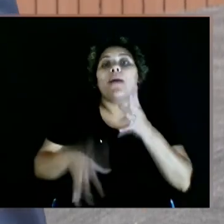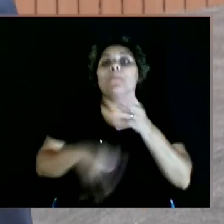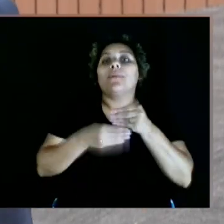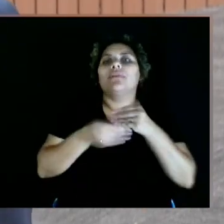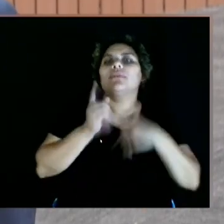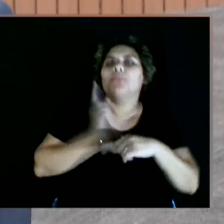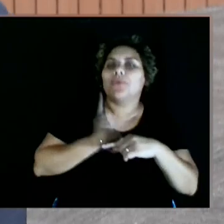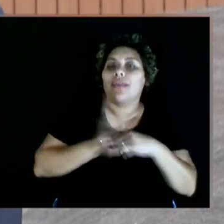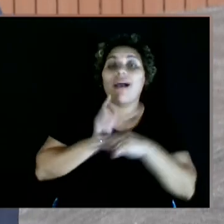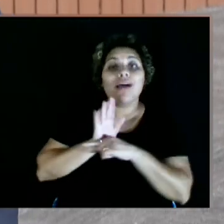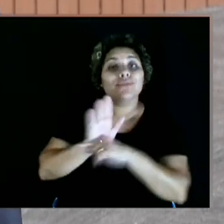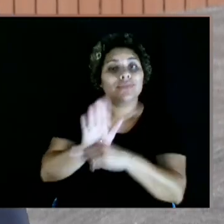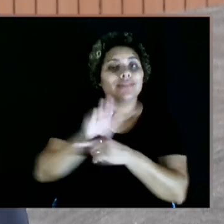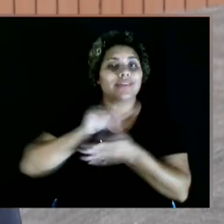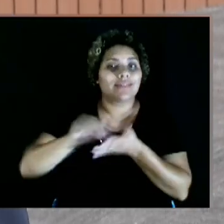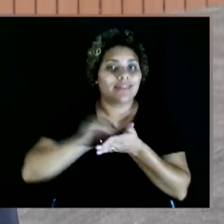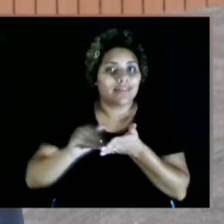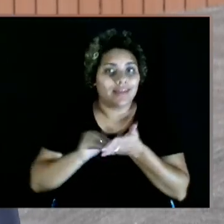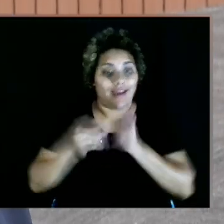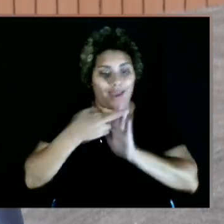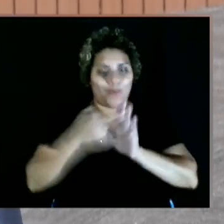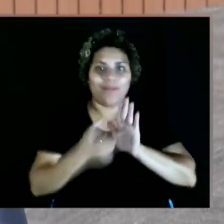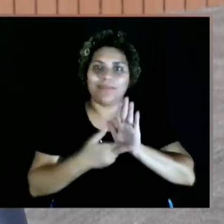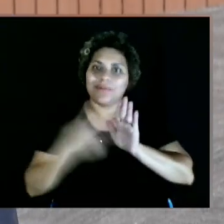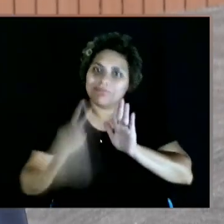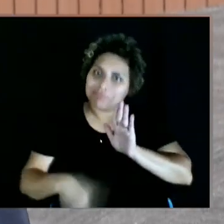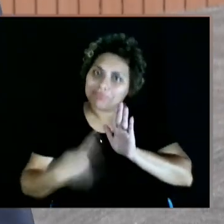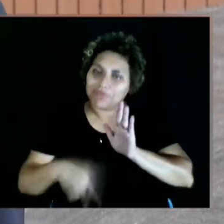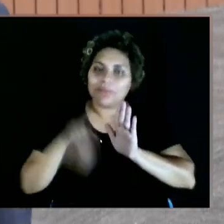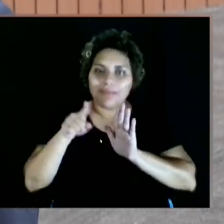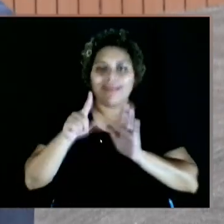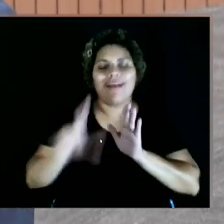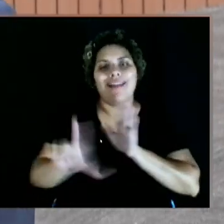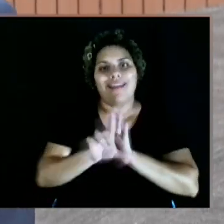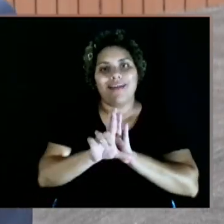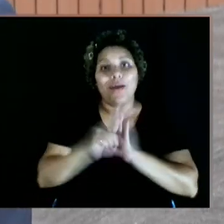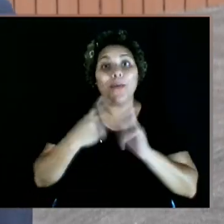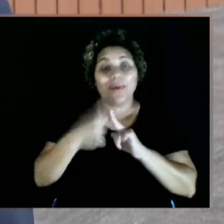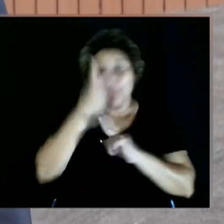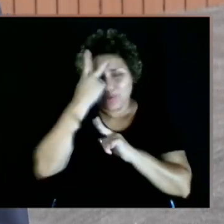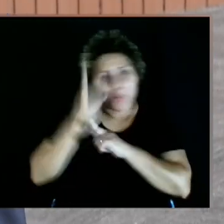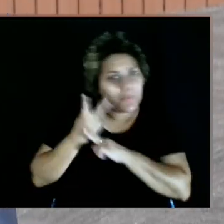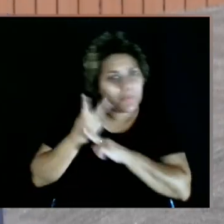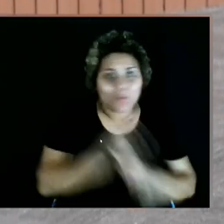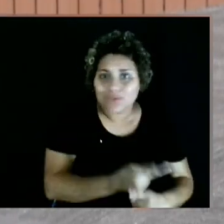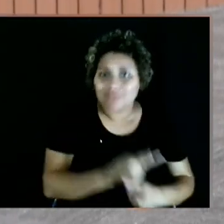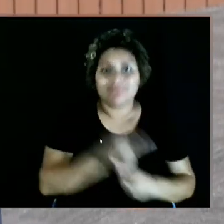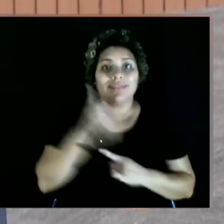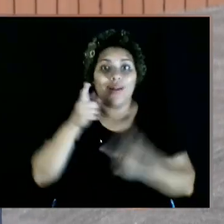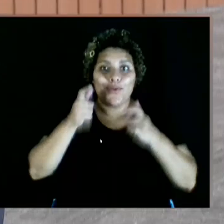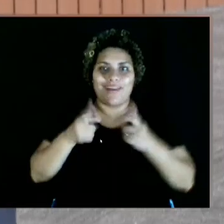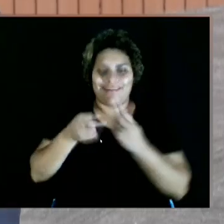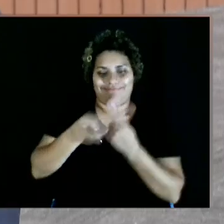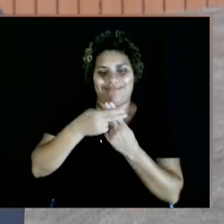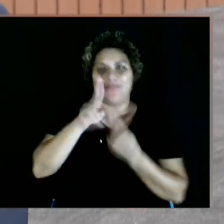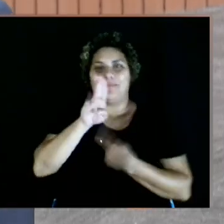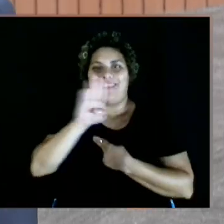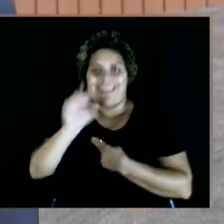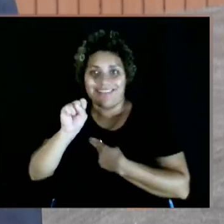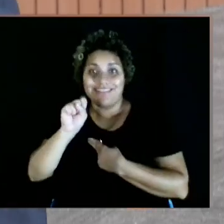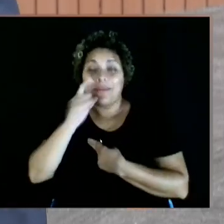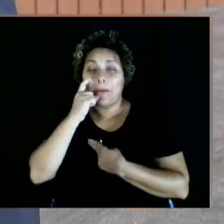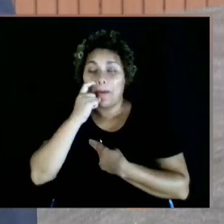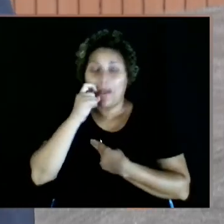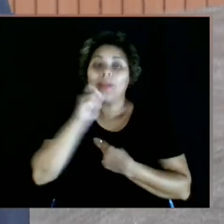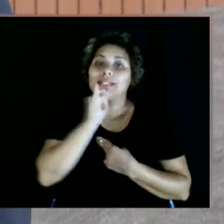a regulamentar essa lei, porque tem muita procura já das pessoas nos centros de saúde. Então você colocando quantidade e a forma que essas